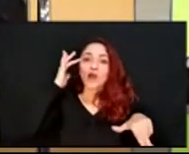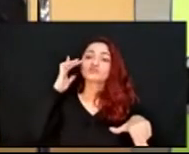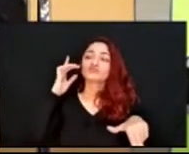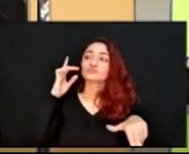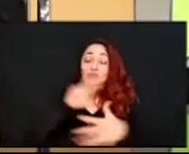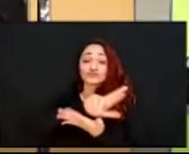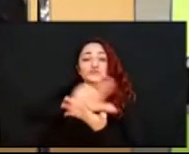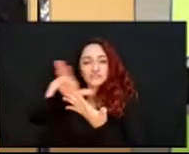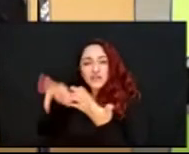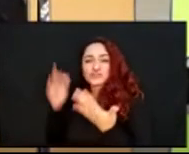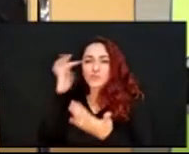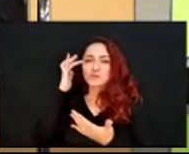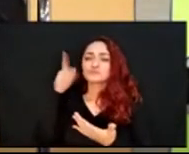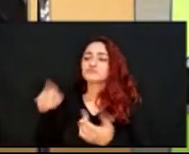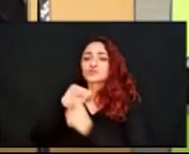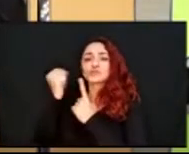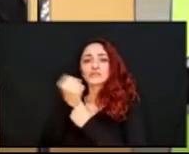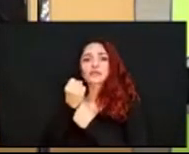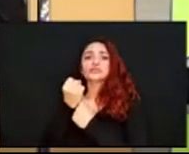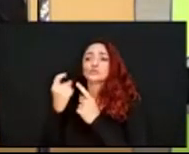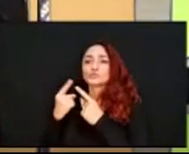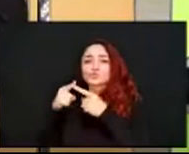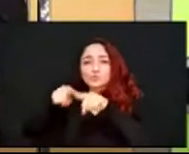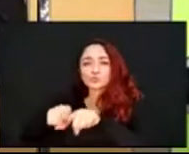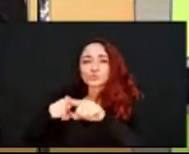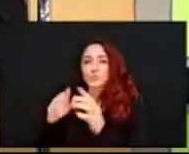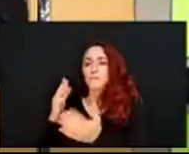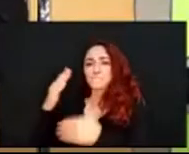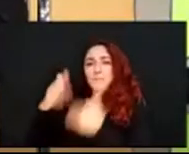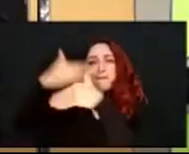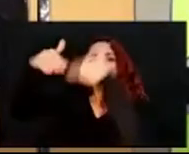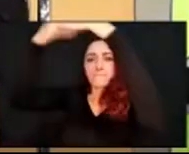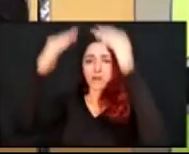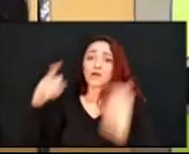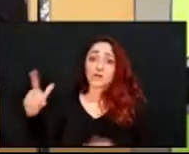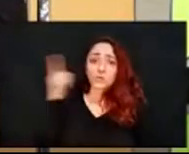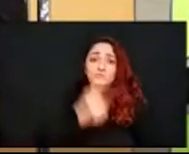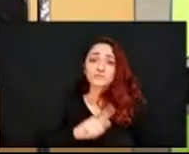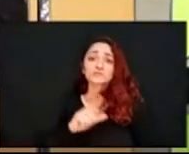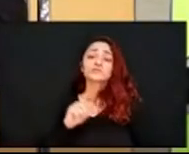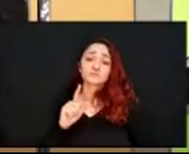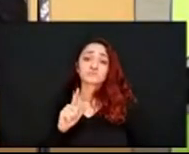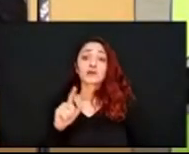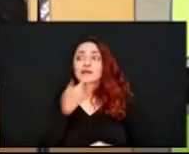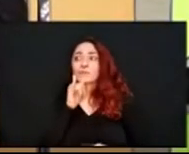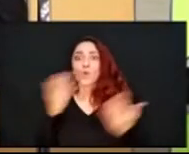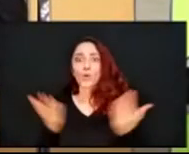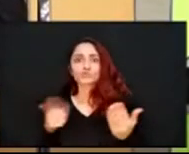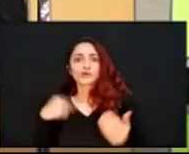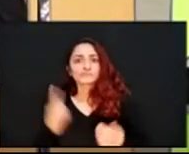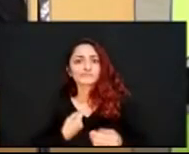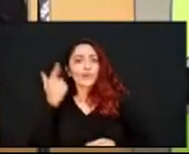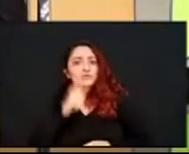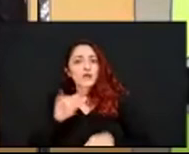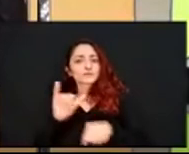a gente consegue colocar essas faltas de uma maneira estratégica é Porque de fato hoje é uma agenda